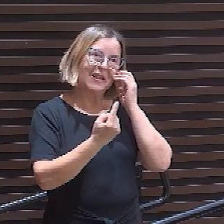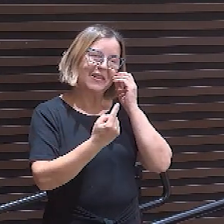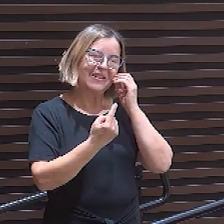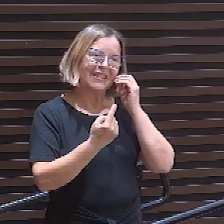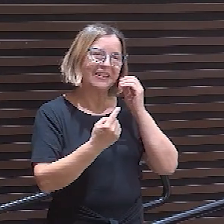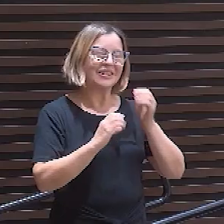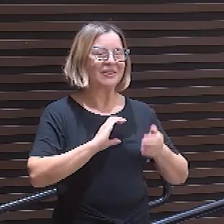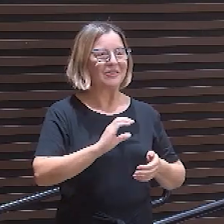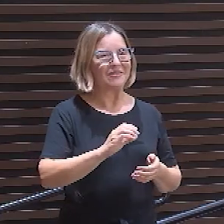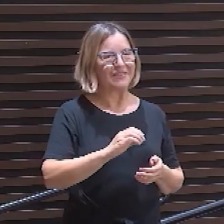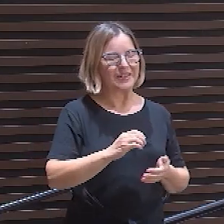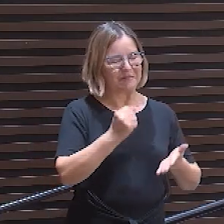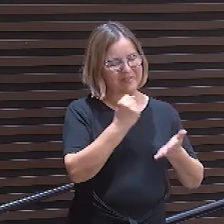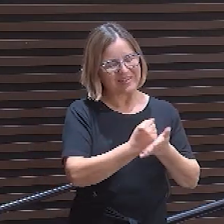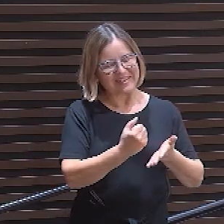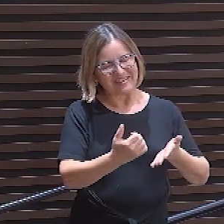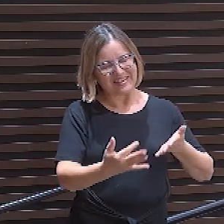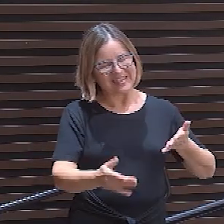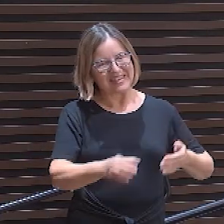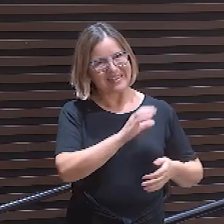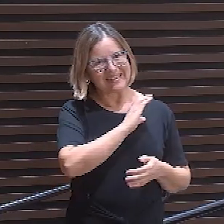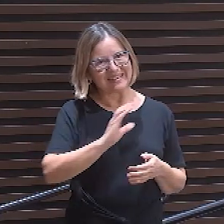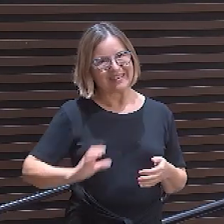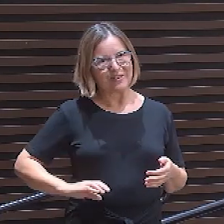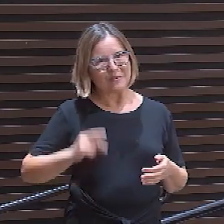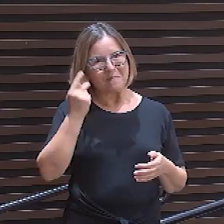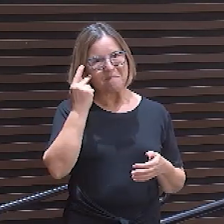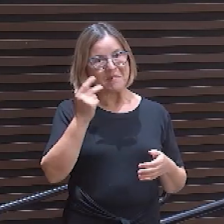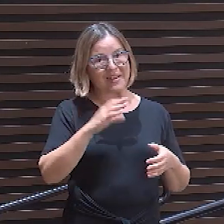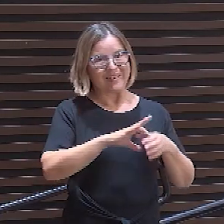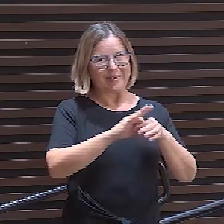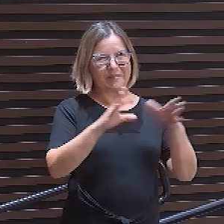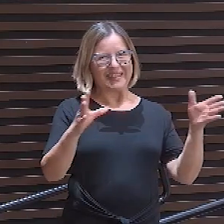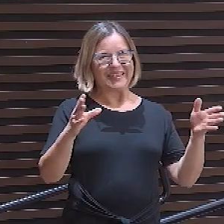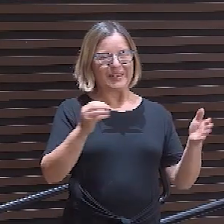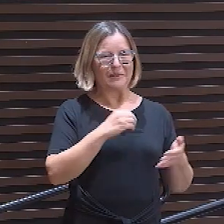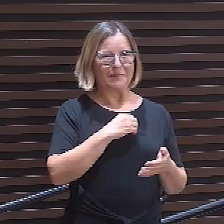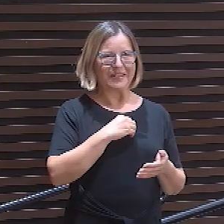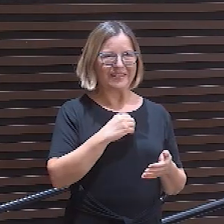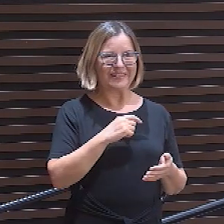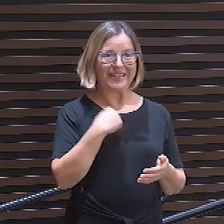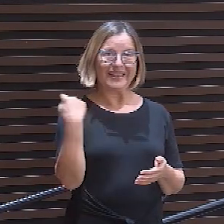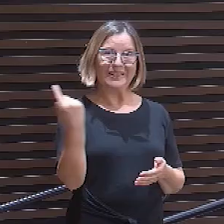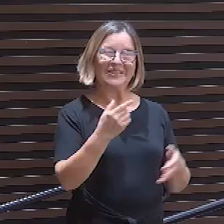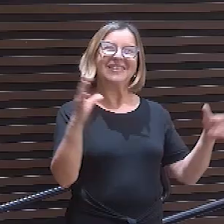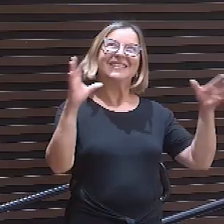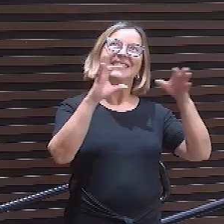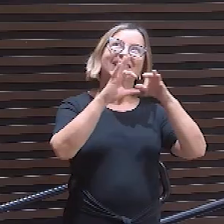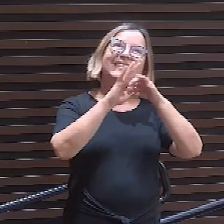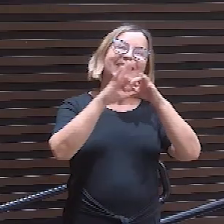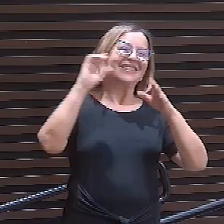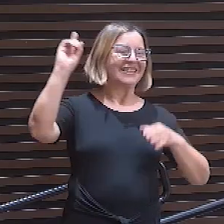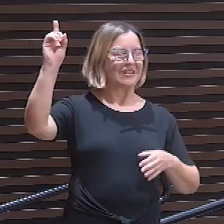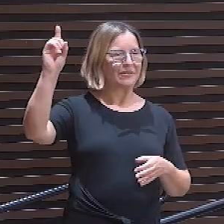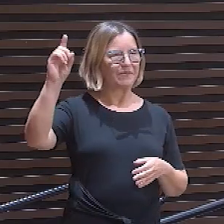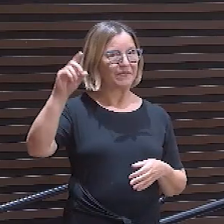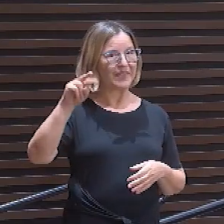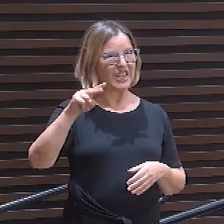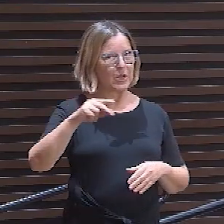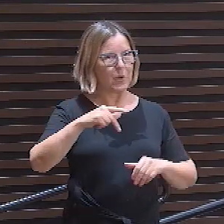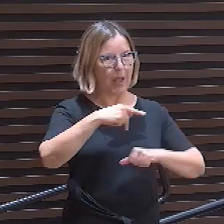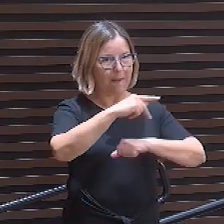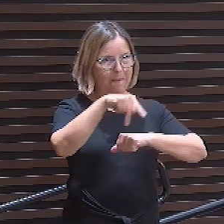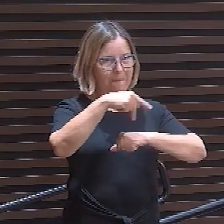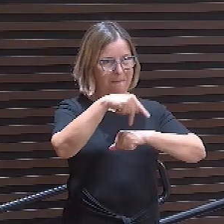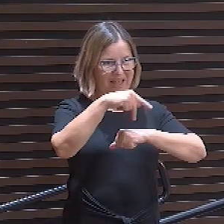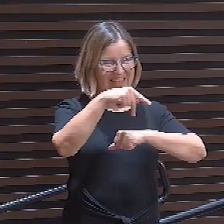para nos libertar do pecado e nos reconciliar com Deus. Assim como a Páscoa foi o